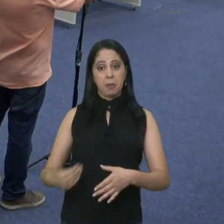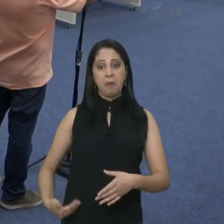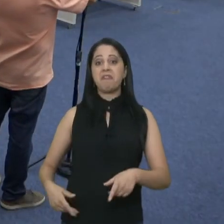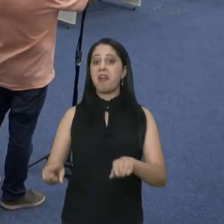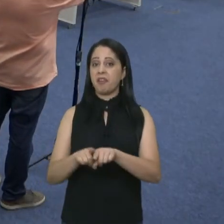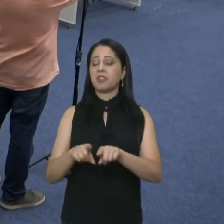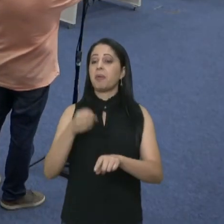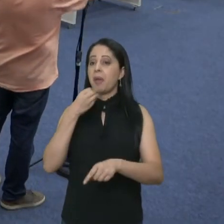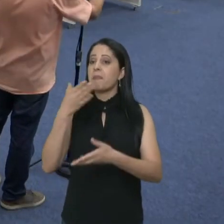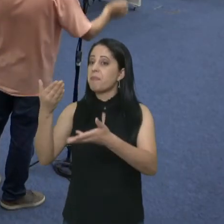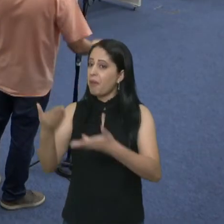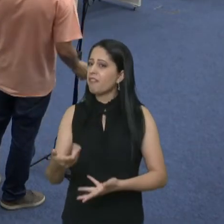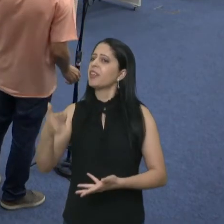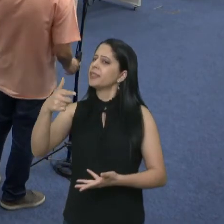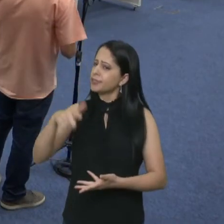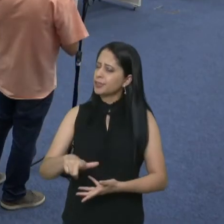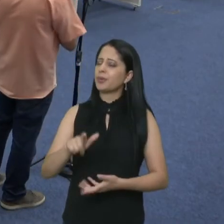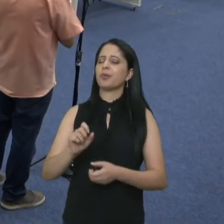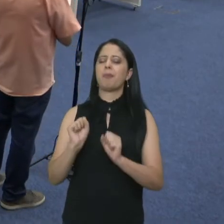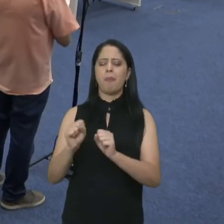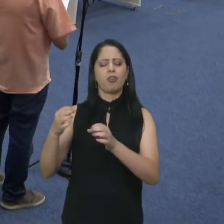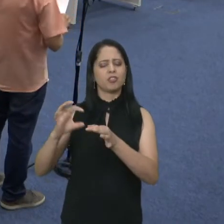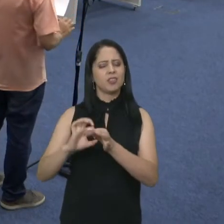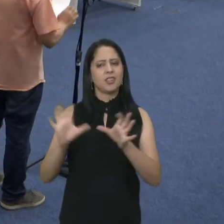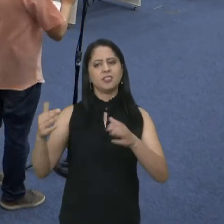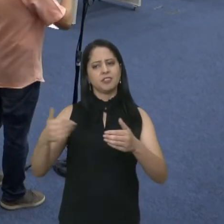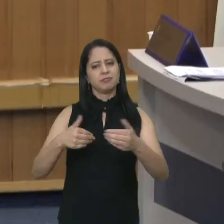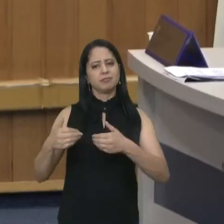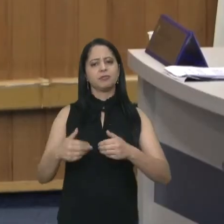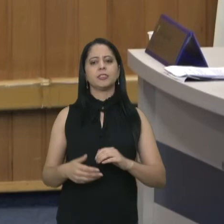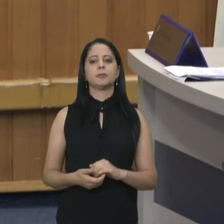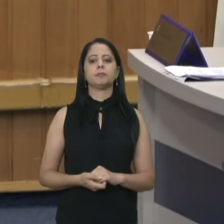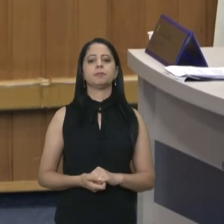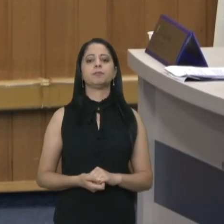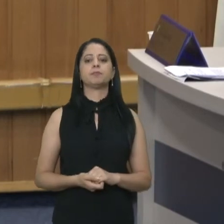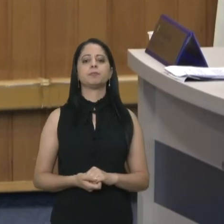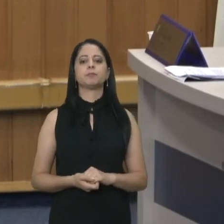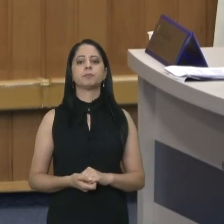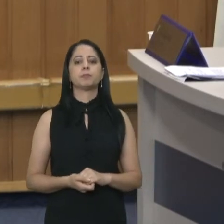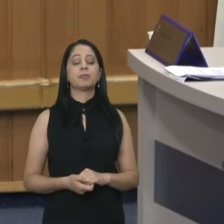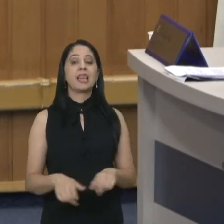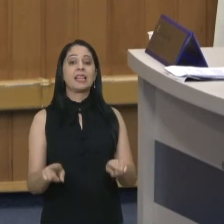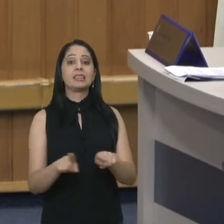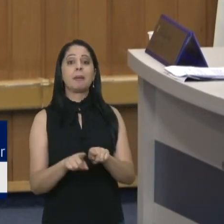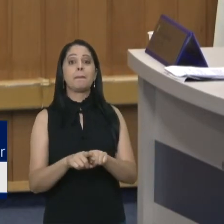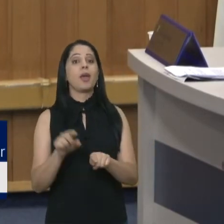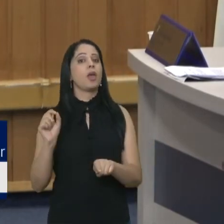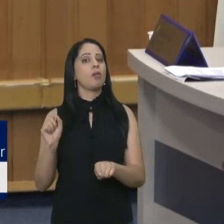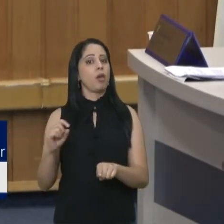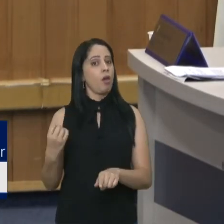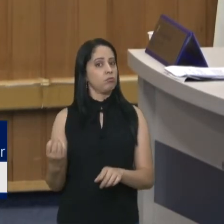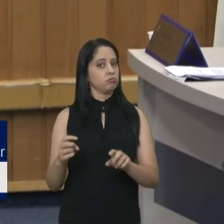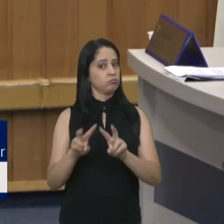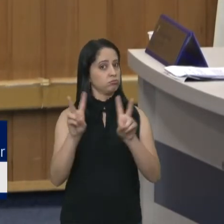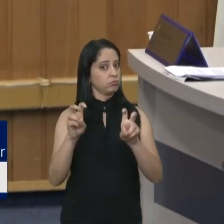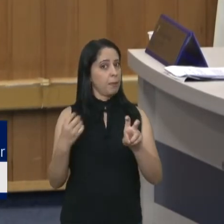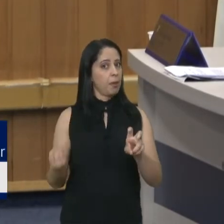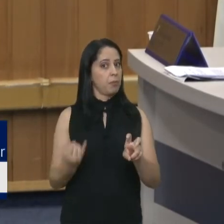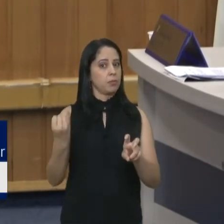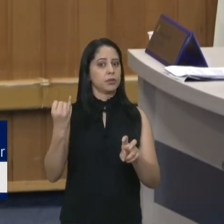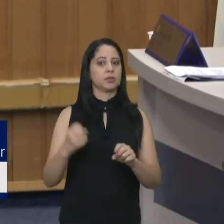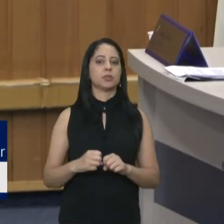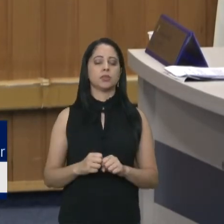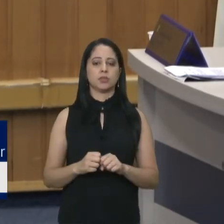Seja bem-vindo mais uma vez a essa casa. Senhor presidente, também lembrando uma coisa importante,